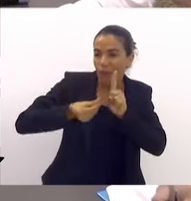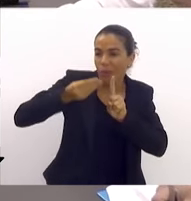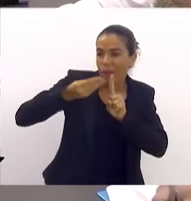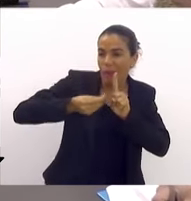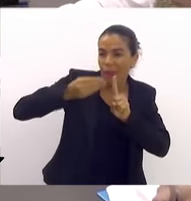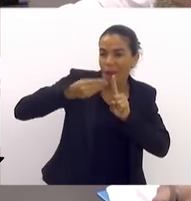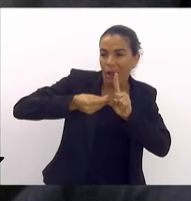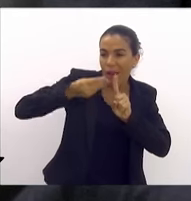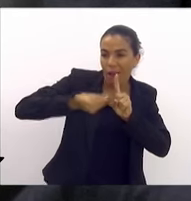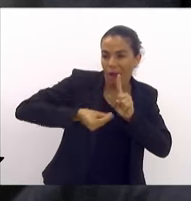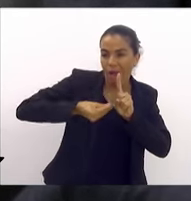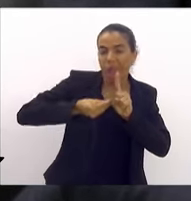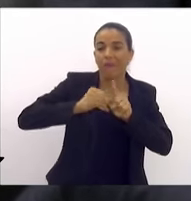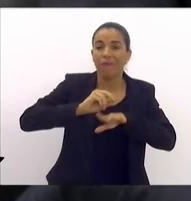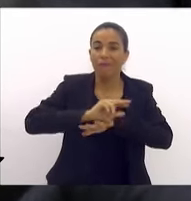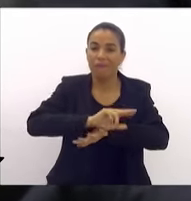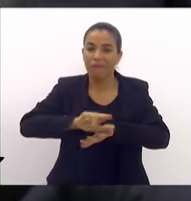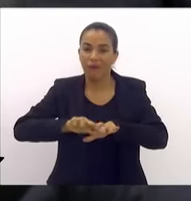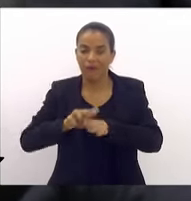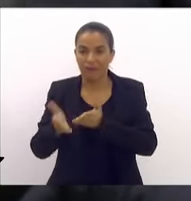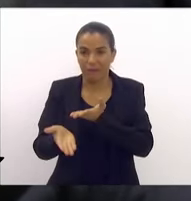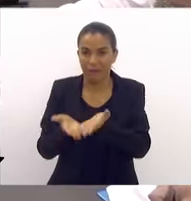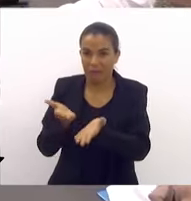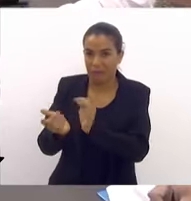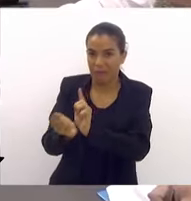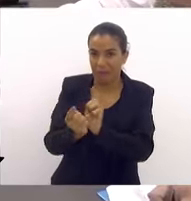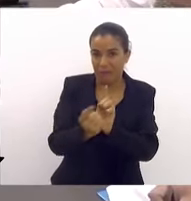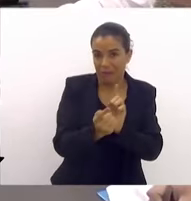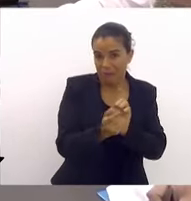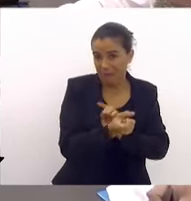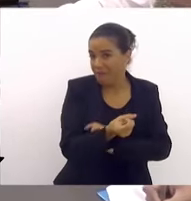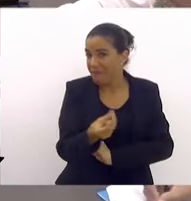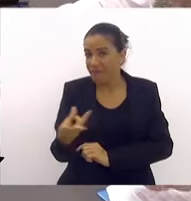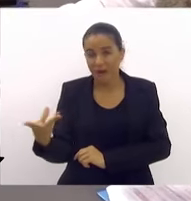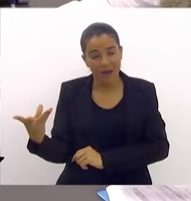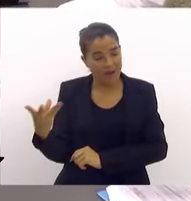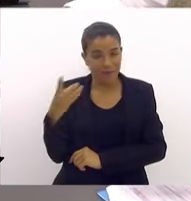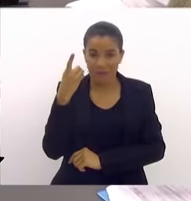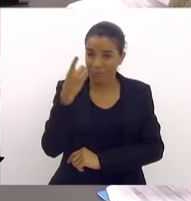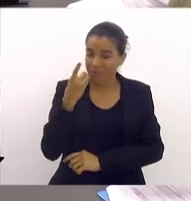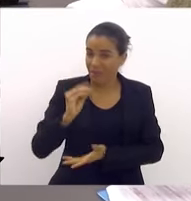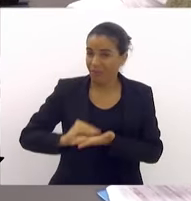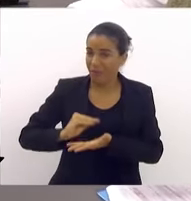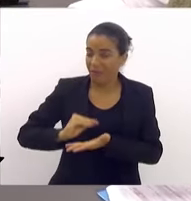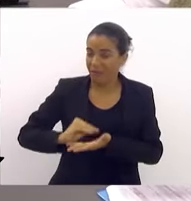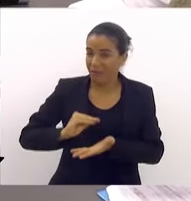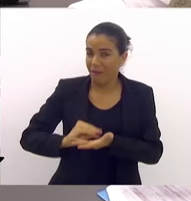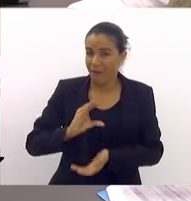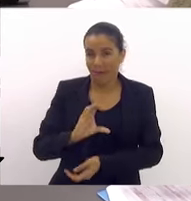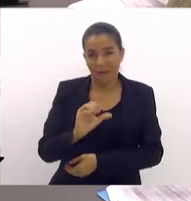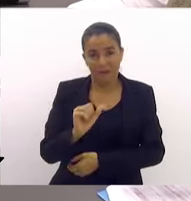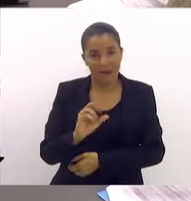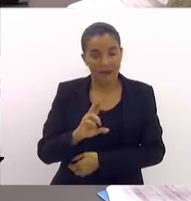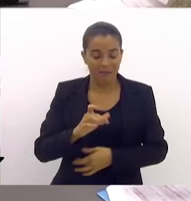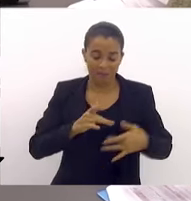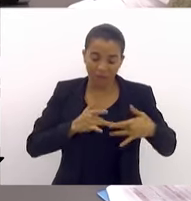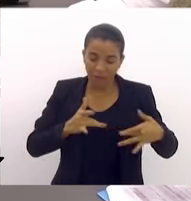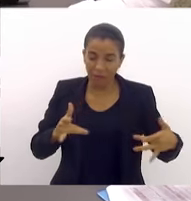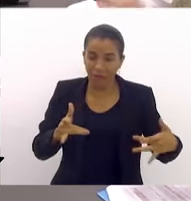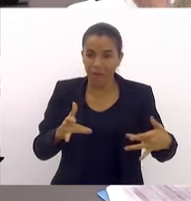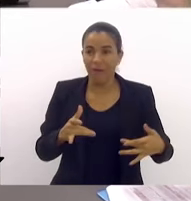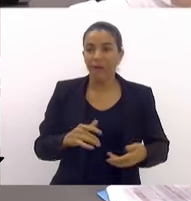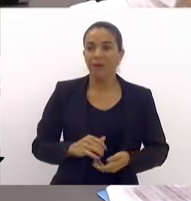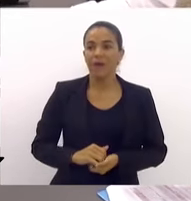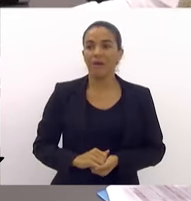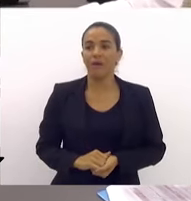são vários atendimentos. Até porque aqui no parlamento está cheio de deputado carente, né? Mas não é carente de recursos, carente de afeto, carente de opção de